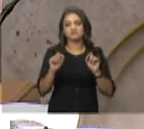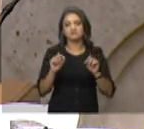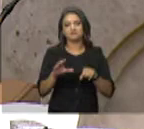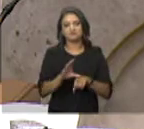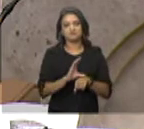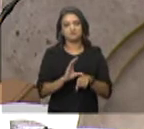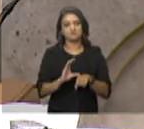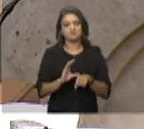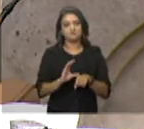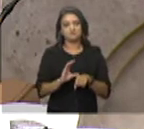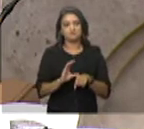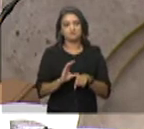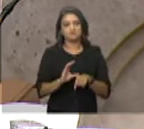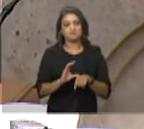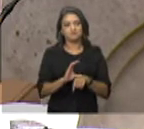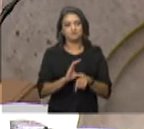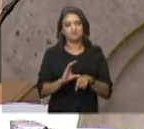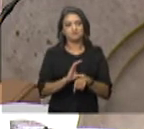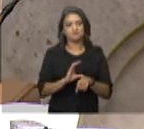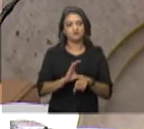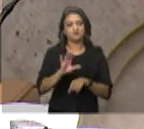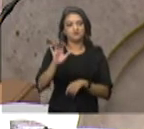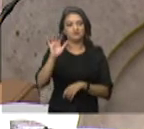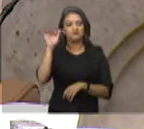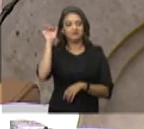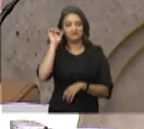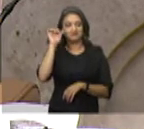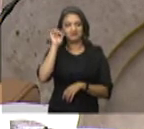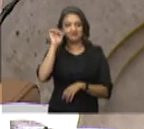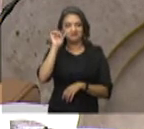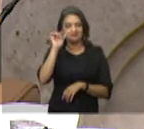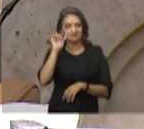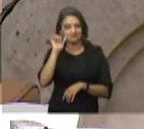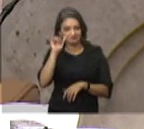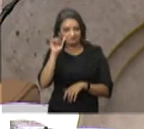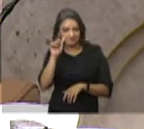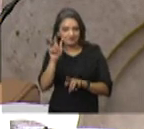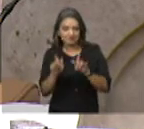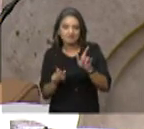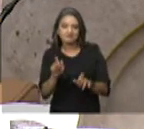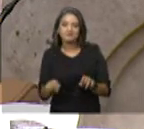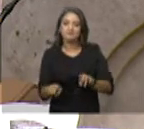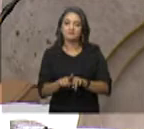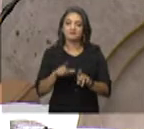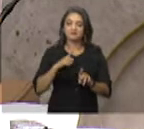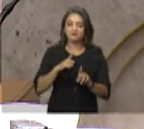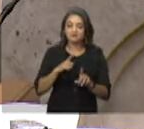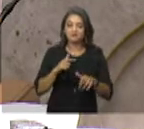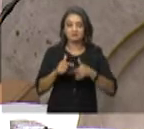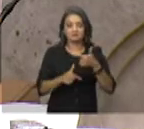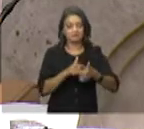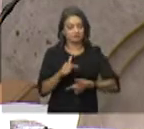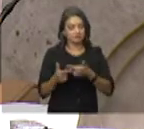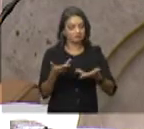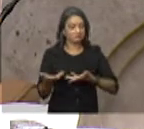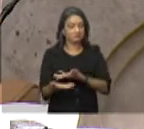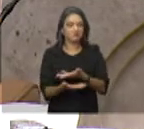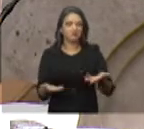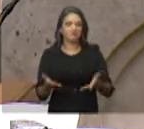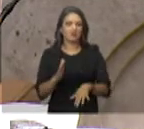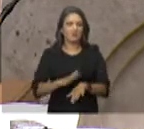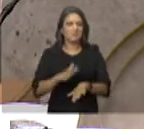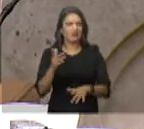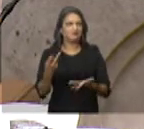constitucionalismo feminista especificamente no âmbito da relação de emprego ressalto a maior